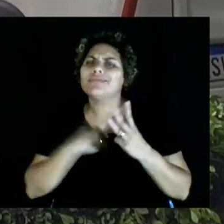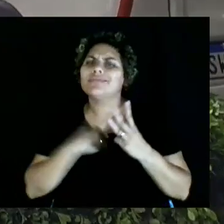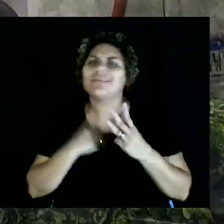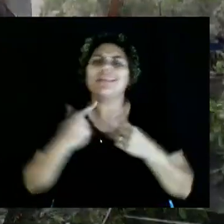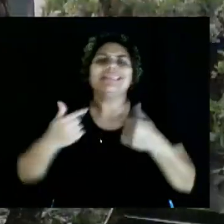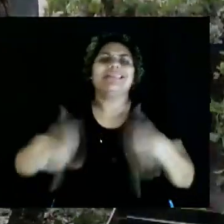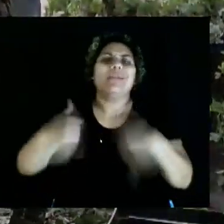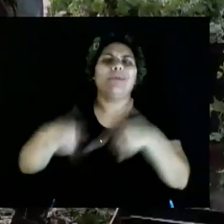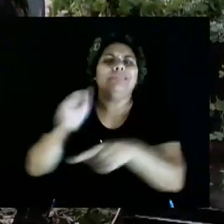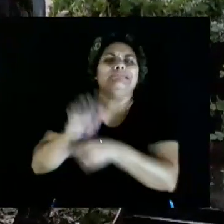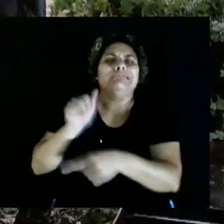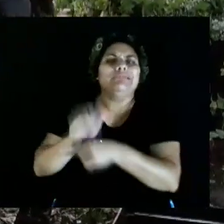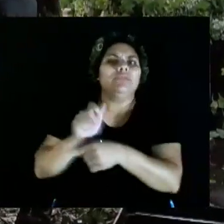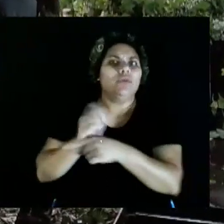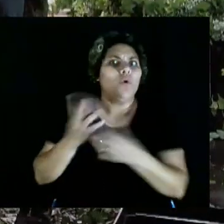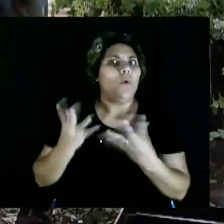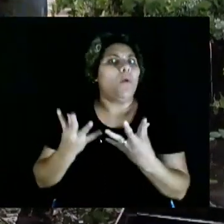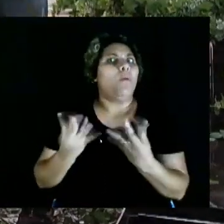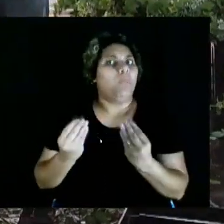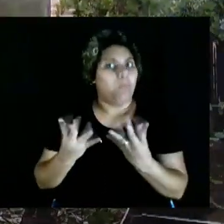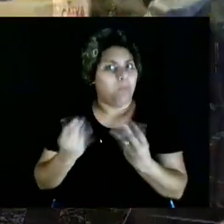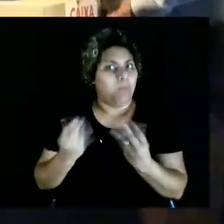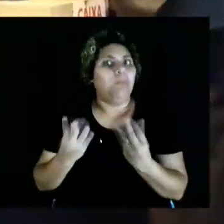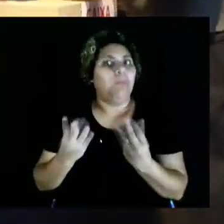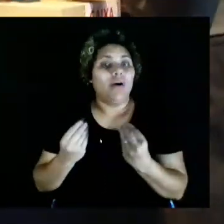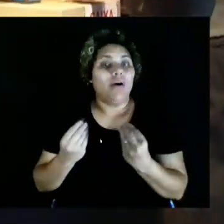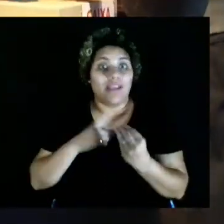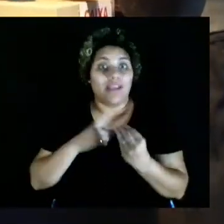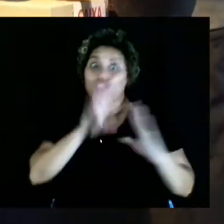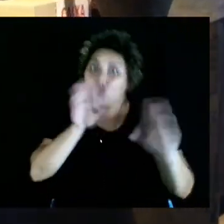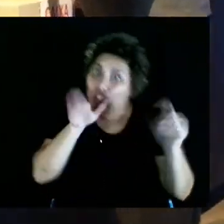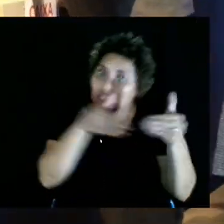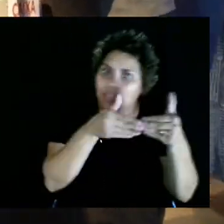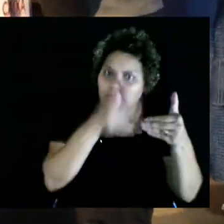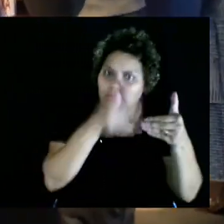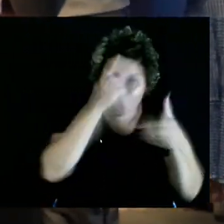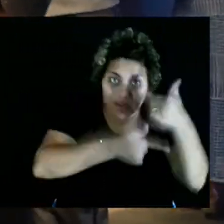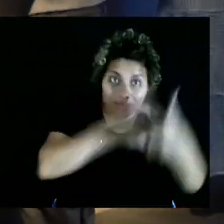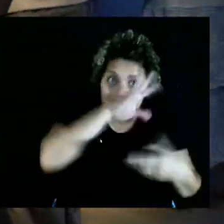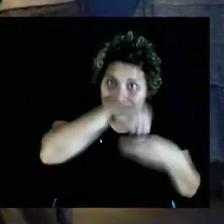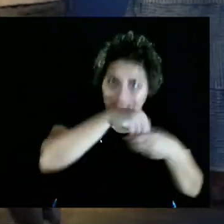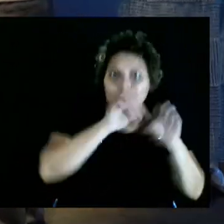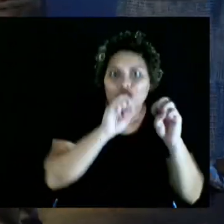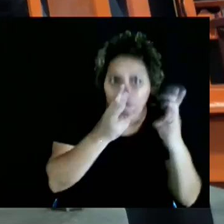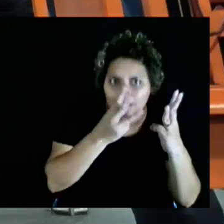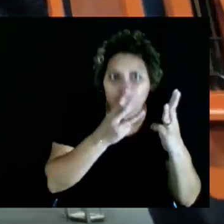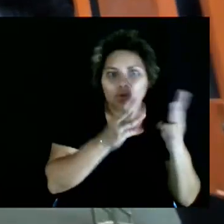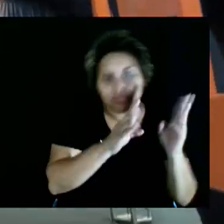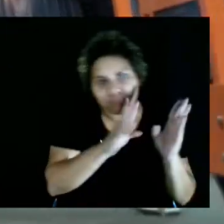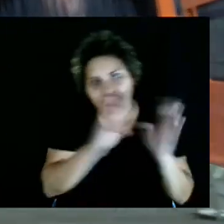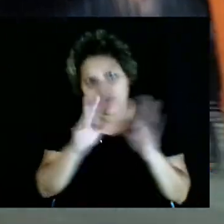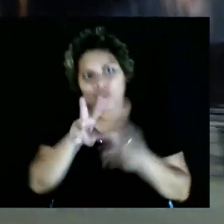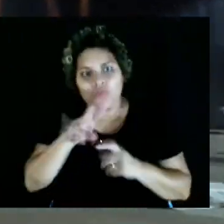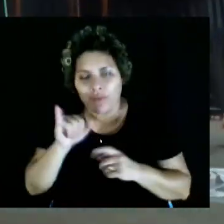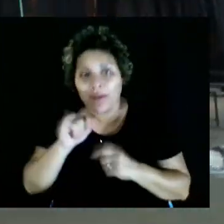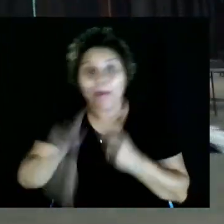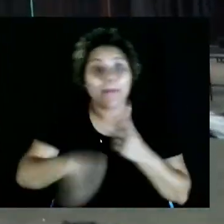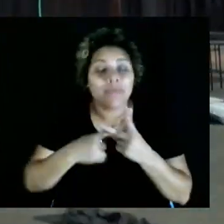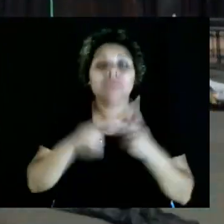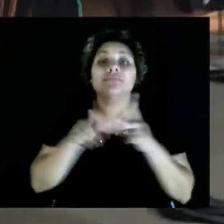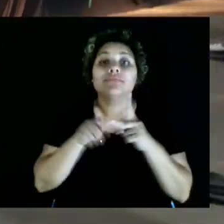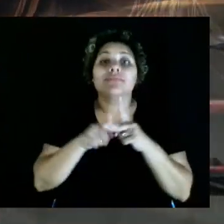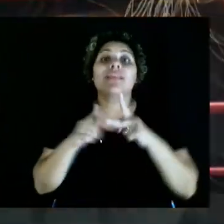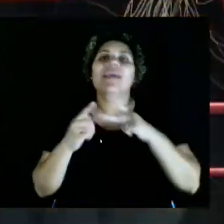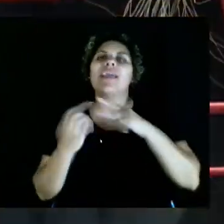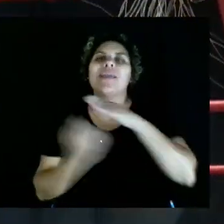expressivo, sabe? E são empregos diretos de pessoas que realmente vão trabalhar no evento, durante a realização do evento, assim também como empregos indiretos, porque afinal de